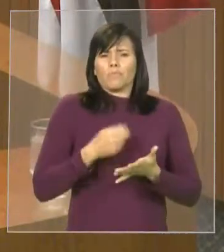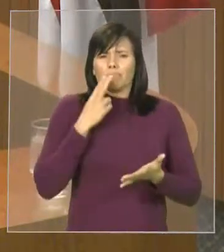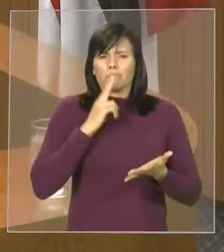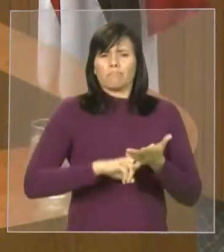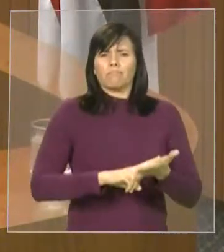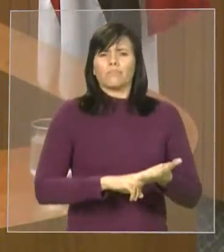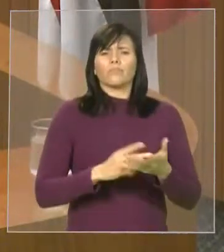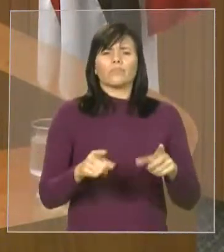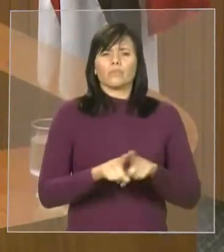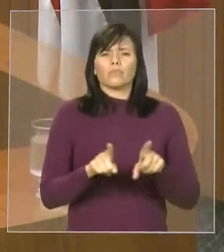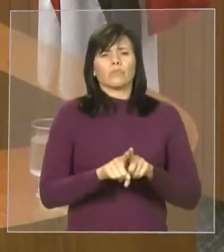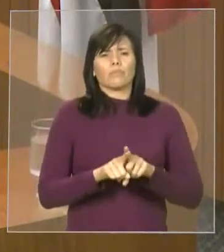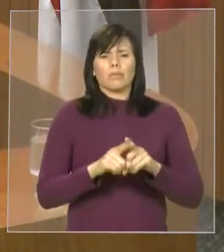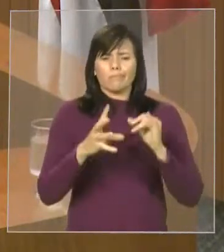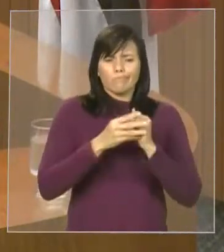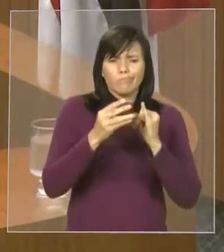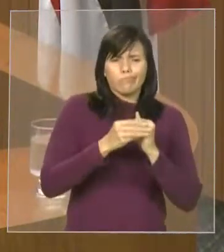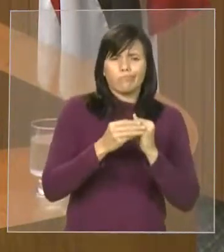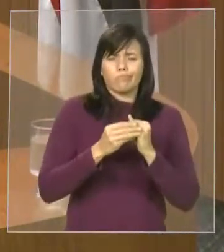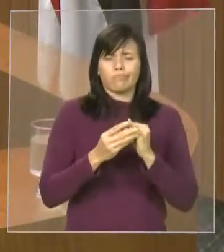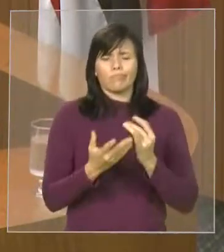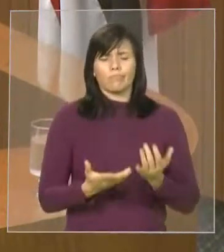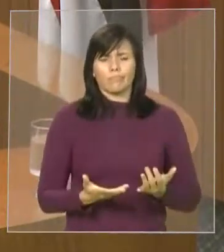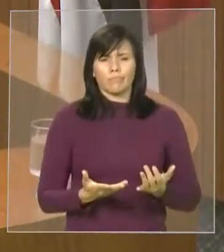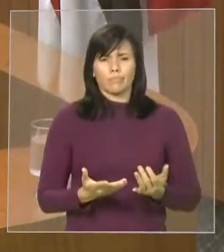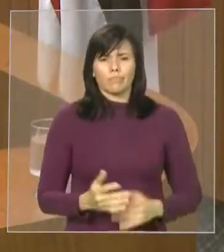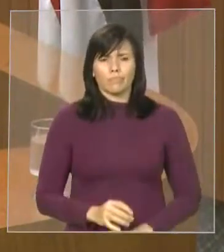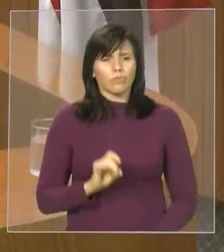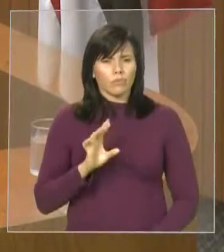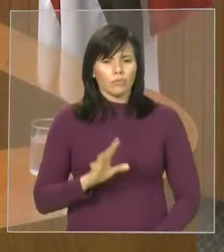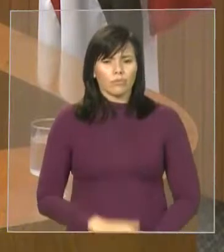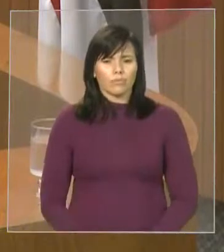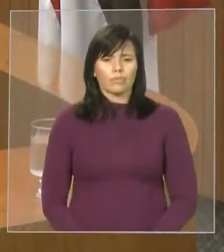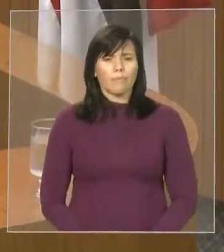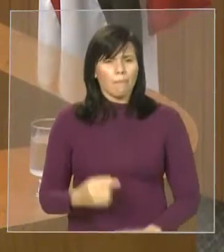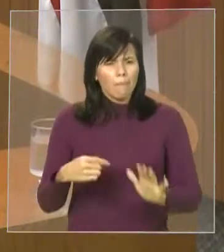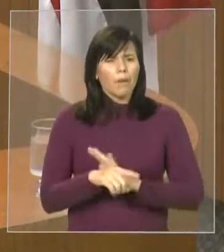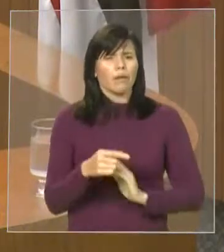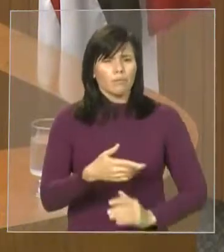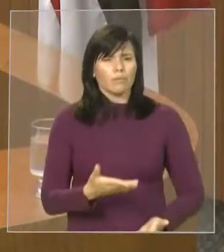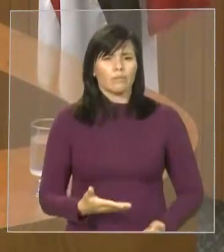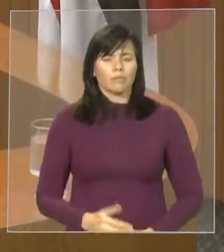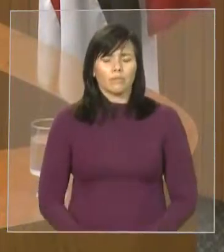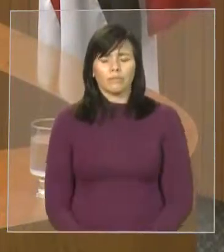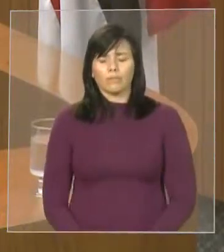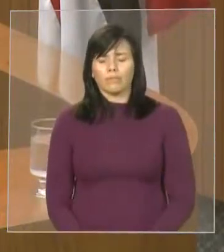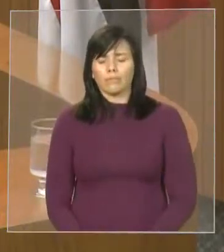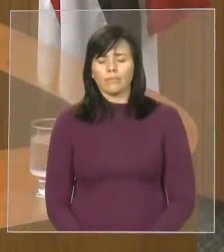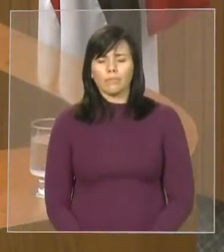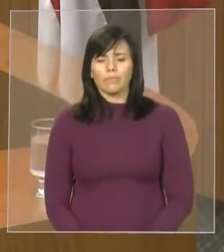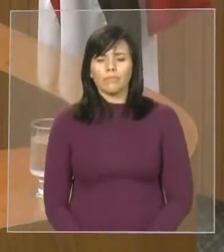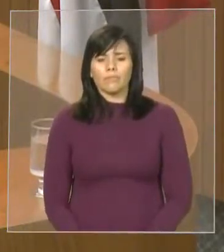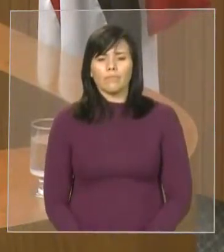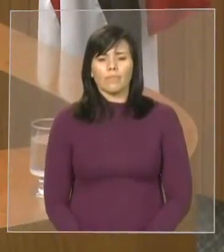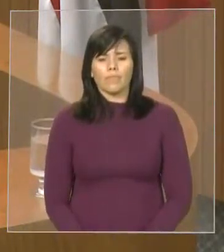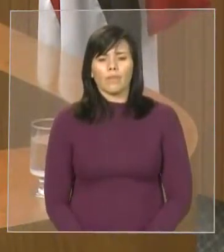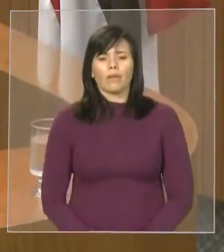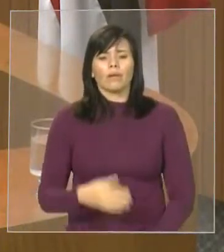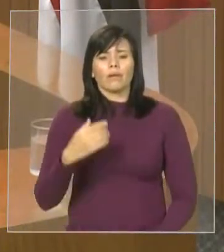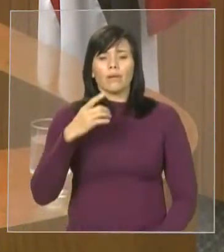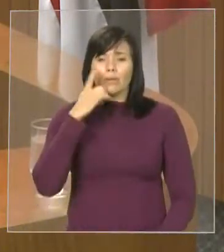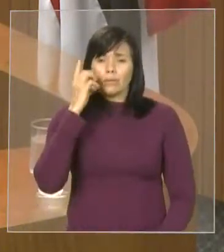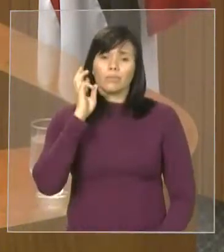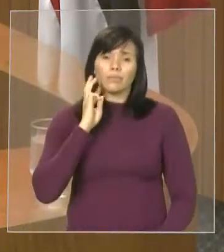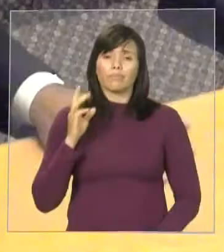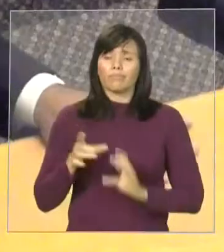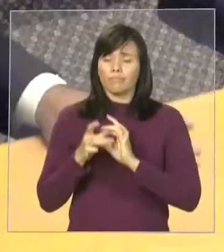Concedo uma parte ao deputado Hélito do Curso. Deputado Eduardo Brade, parabéns pelo pronunciamento e, mais uma vez, atenção